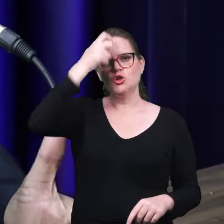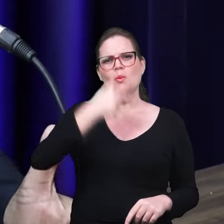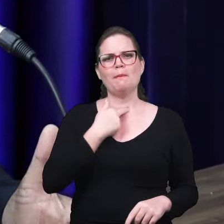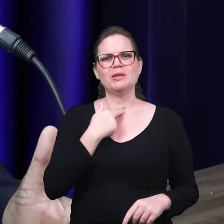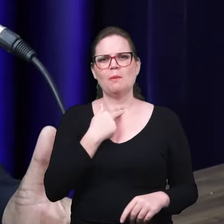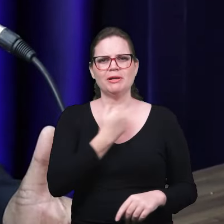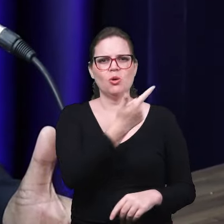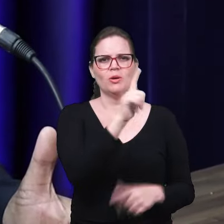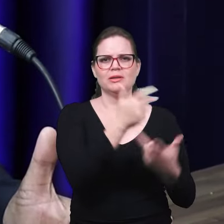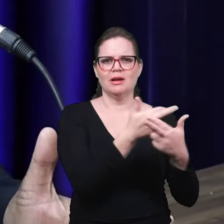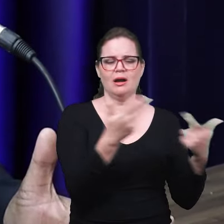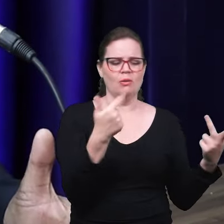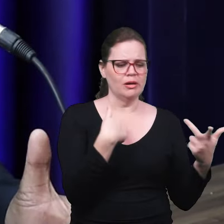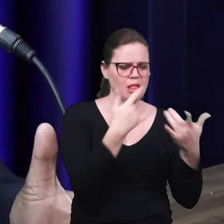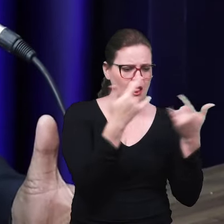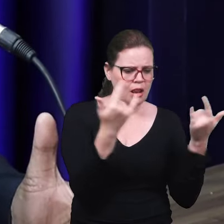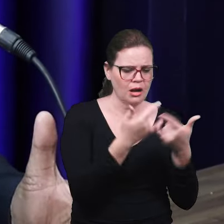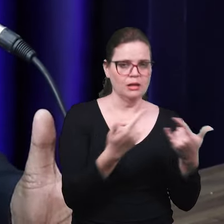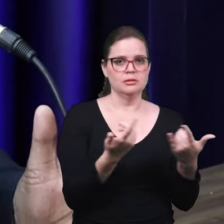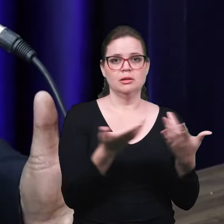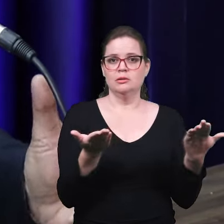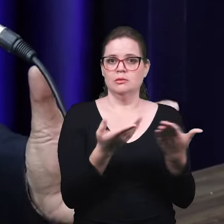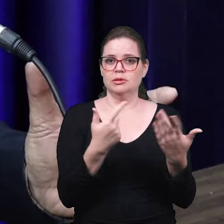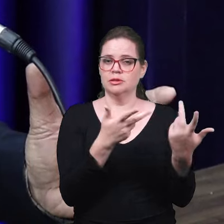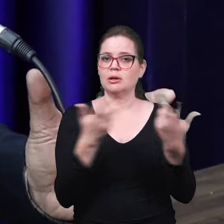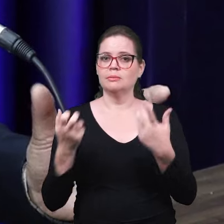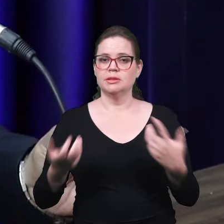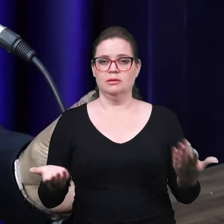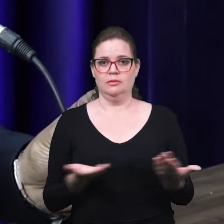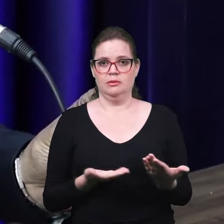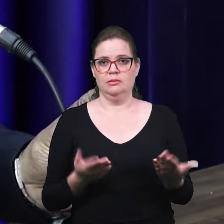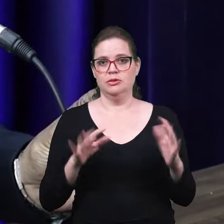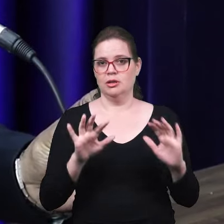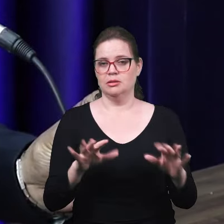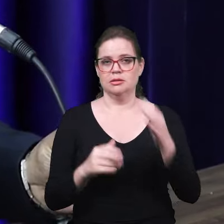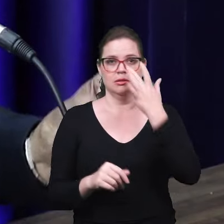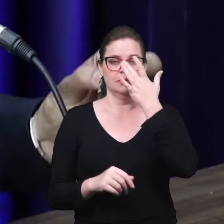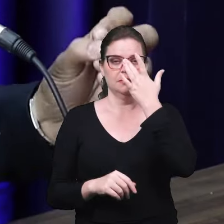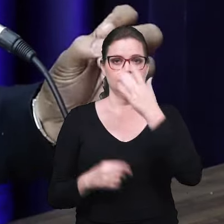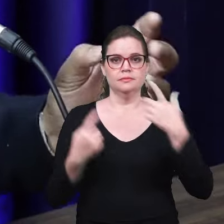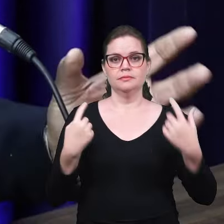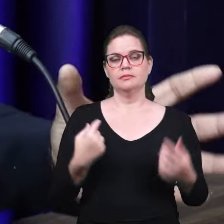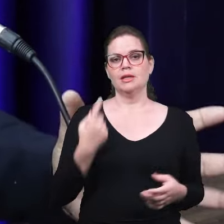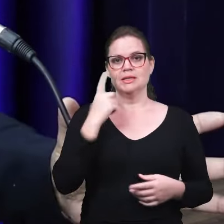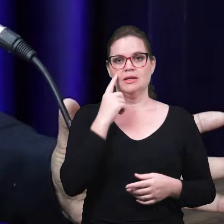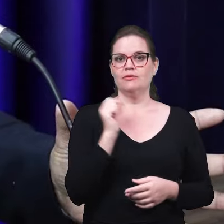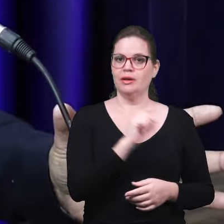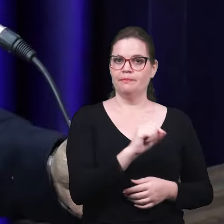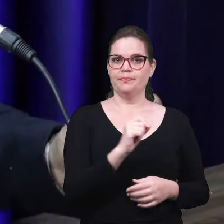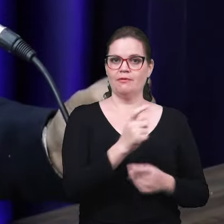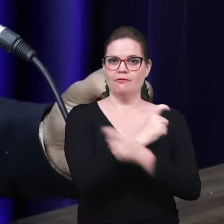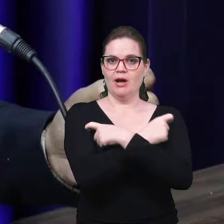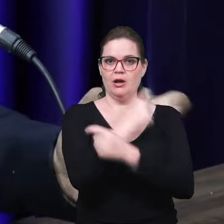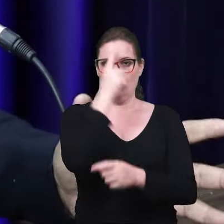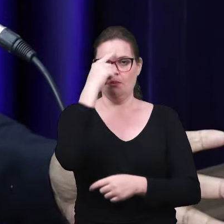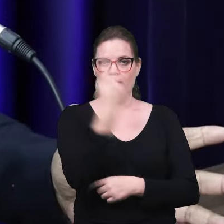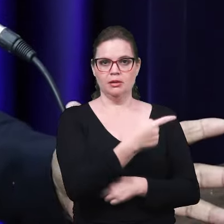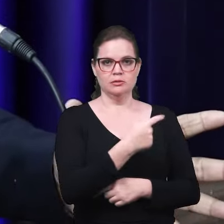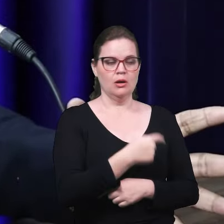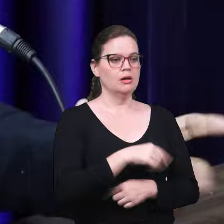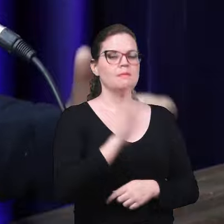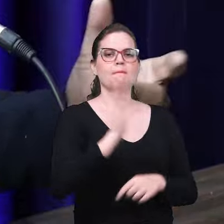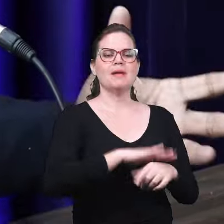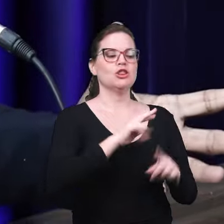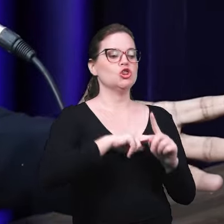hoje vivemos tempos assim, né? As pessoas, a ordem de Faraó: dê a eles mais trabalho, dê mais